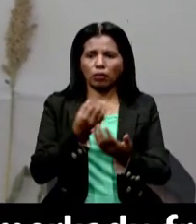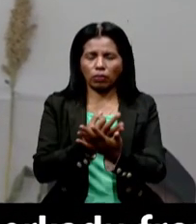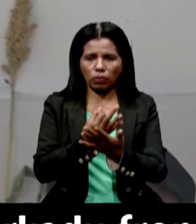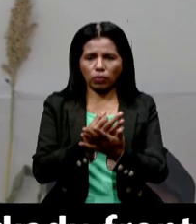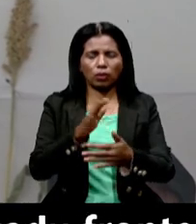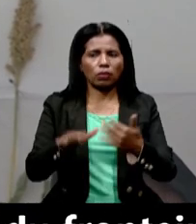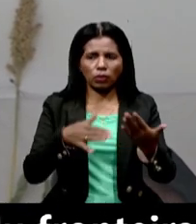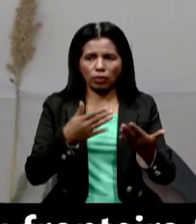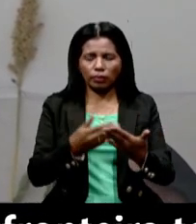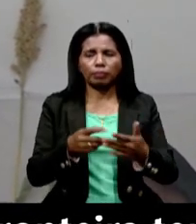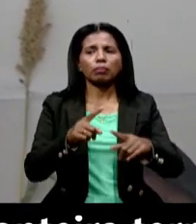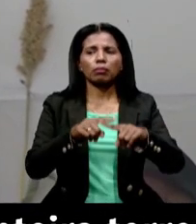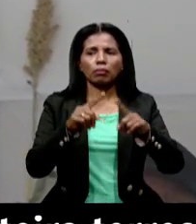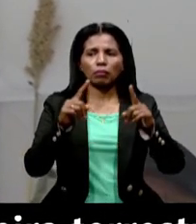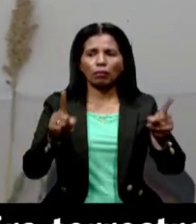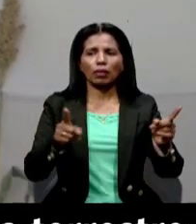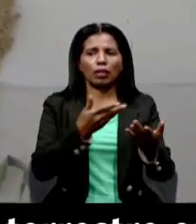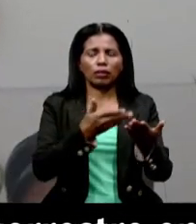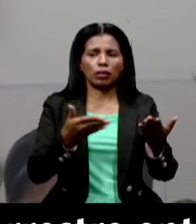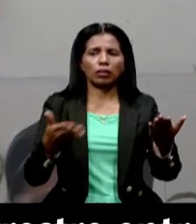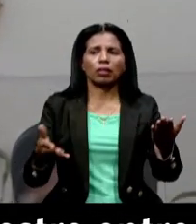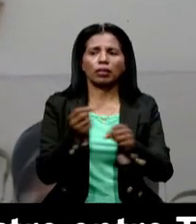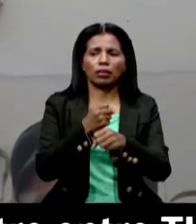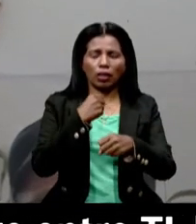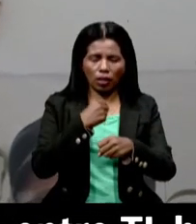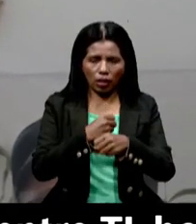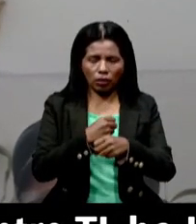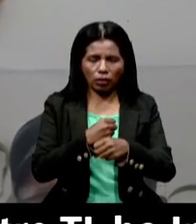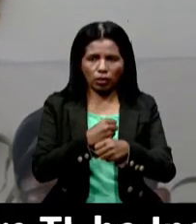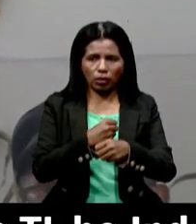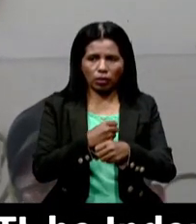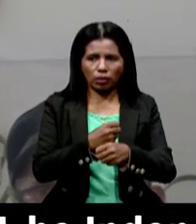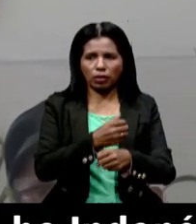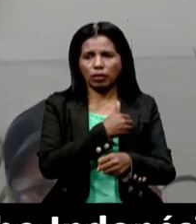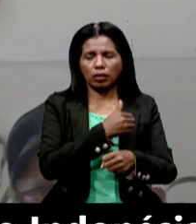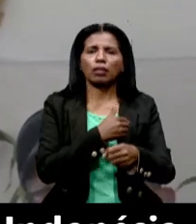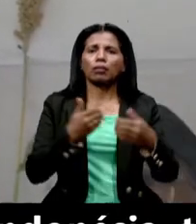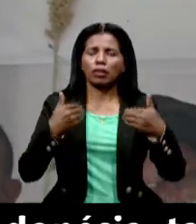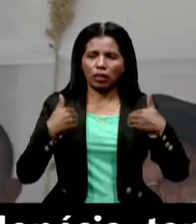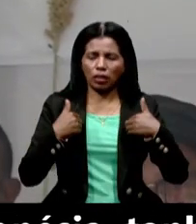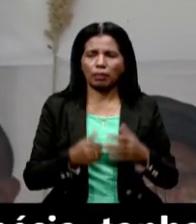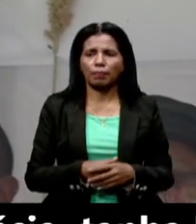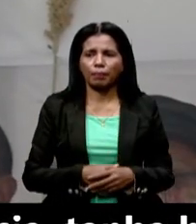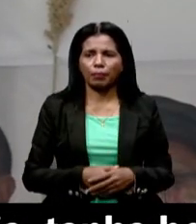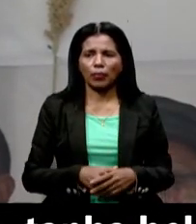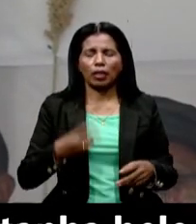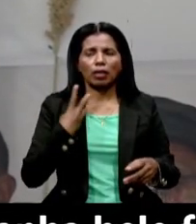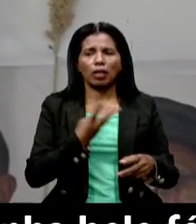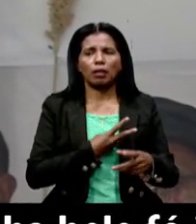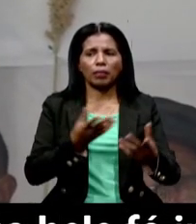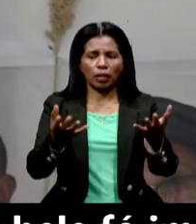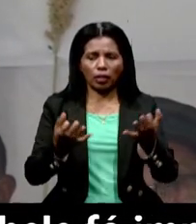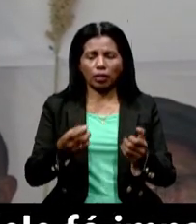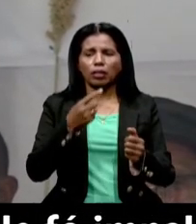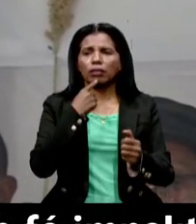osan hotu mai be material para atu produs buat tirang ne maka asidau ku iha ne be ami akara atu